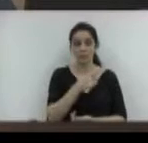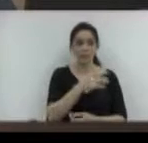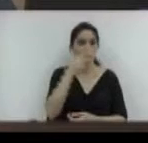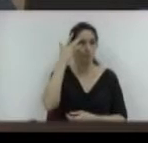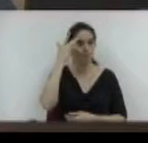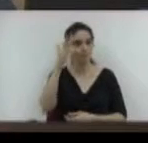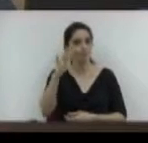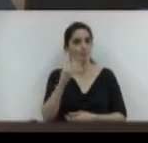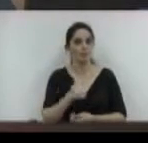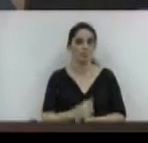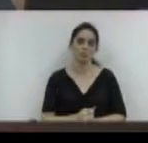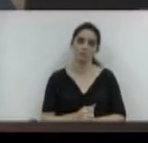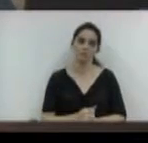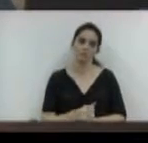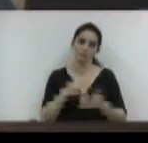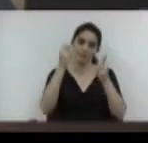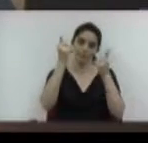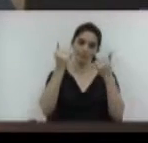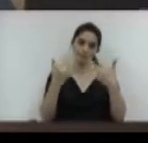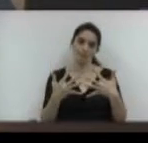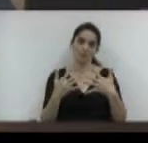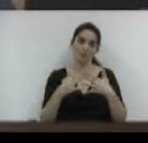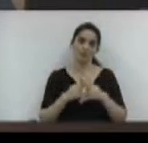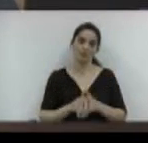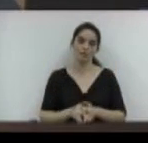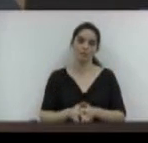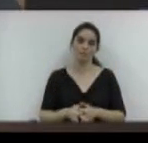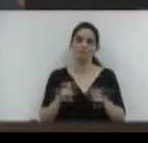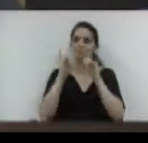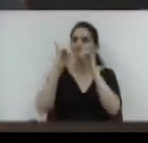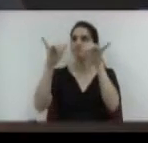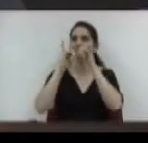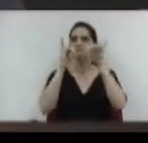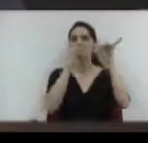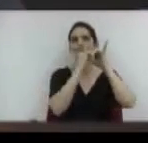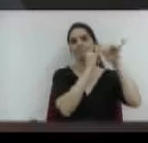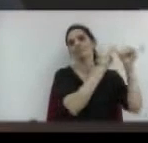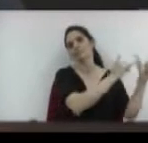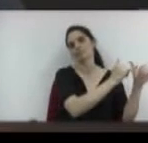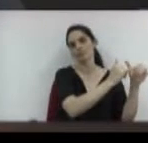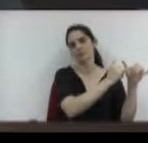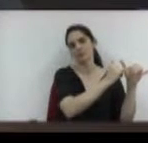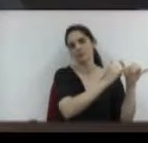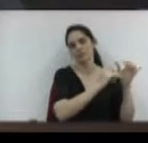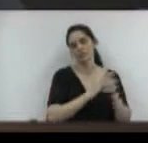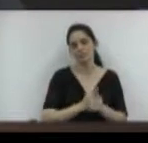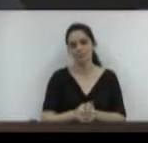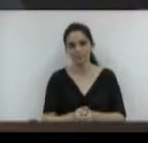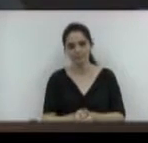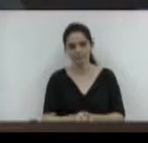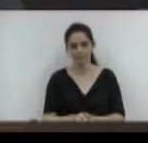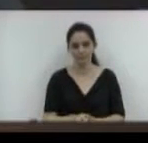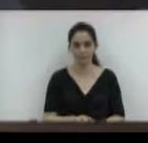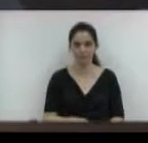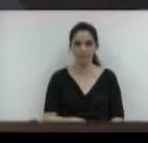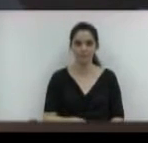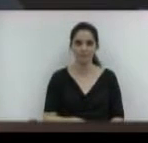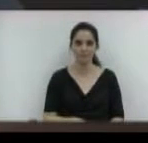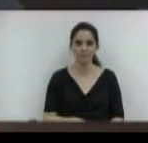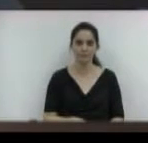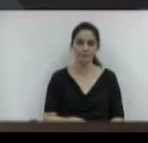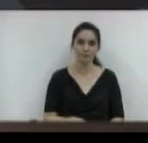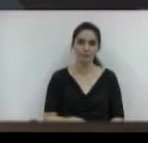para narrar os fatos que o edil pretende tornar público. Os comentários atribuídos possuem nítido